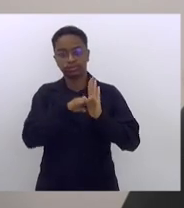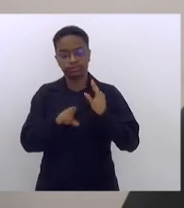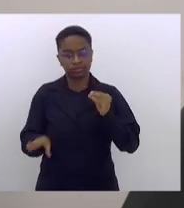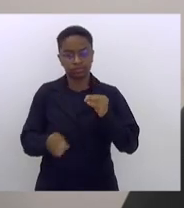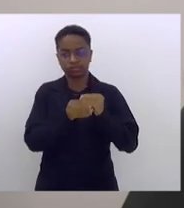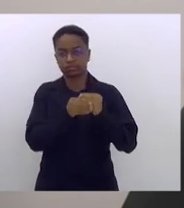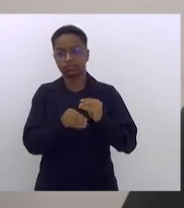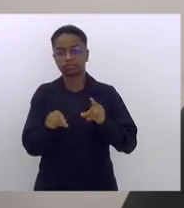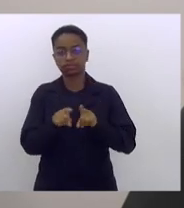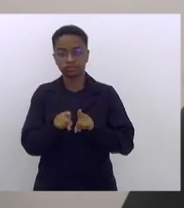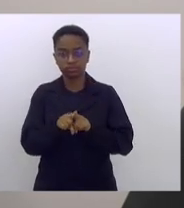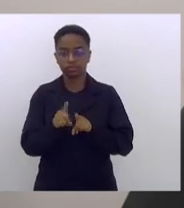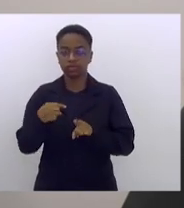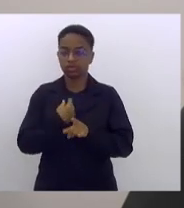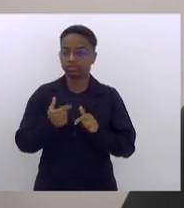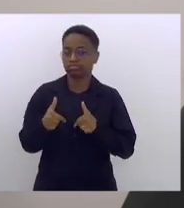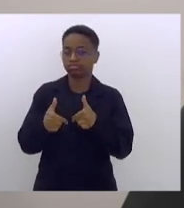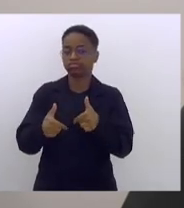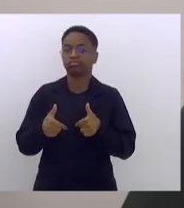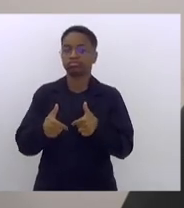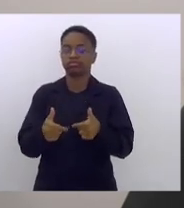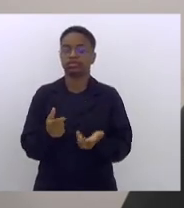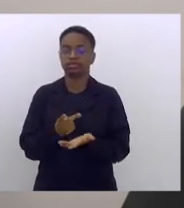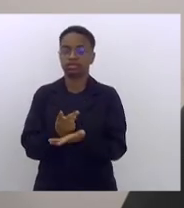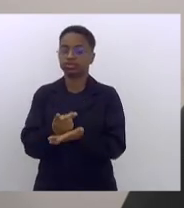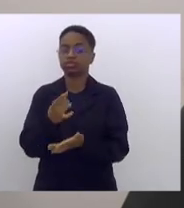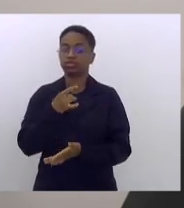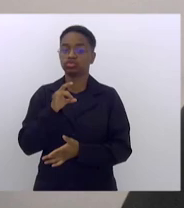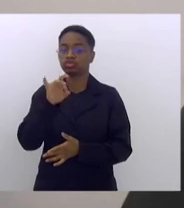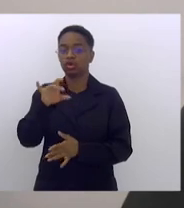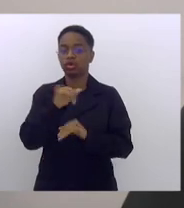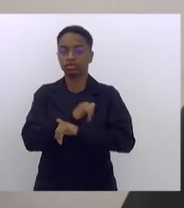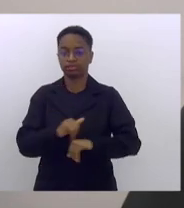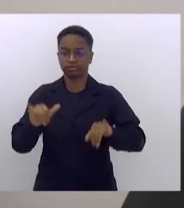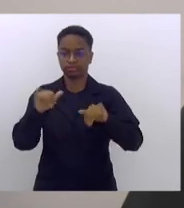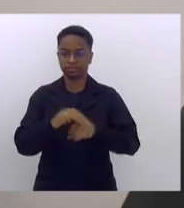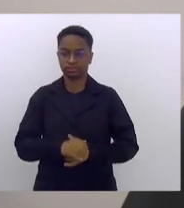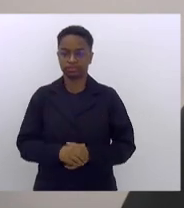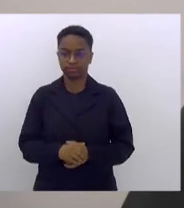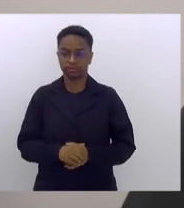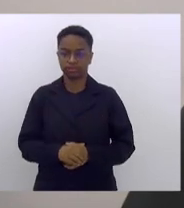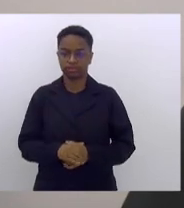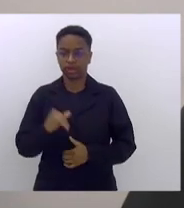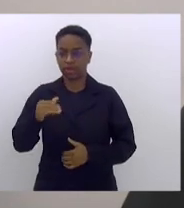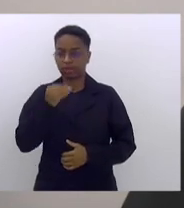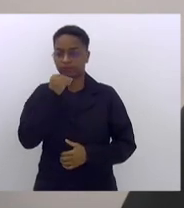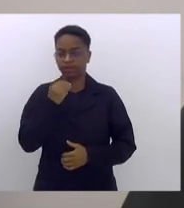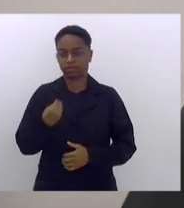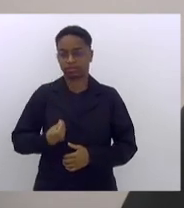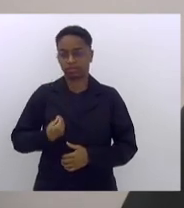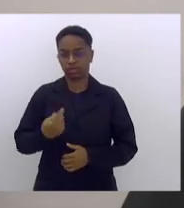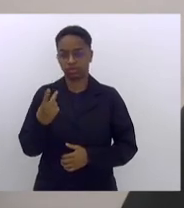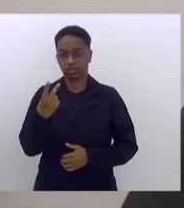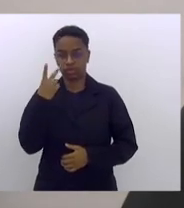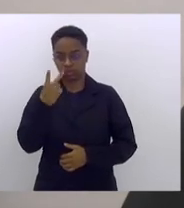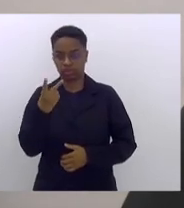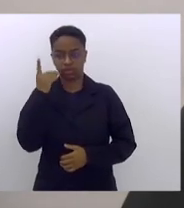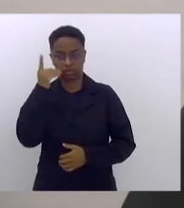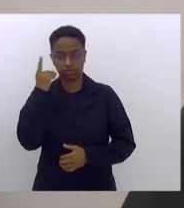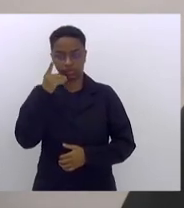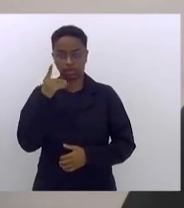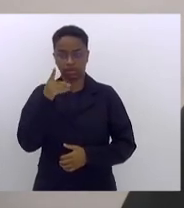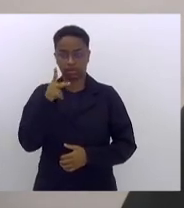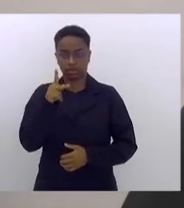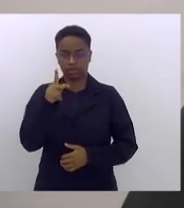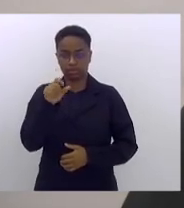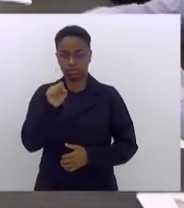subsequente, e a gente tem feito isso o tempo inteiro. Só queria fazer esse desagravo aproveitando presidente, a presença de 2 deputados do PSOL. Por favor. Deputada Verônica, tinha